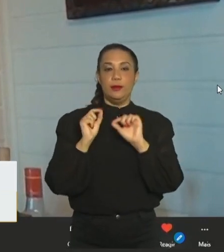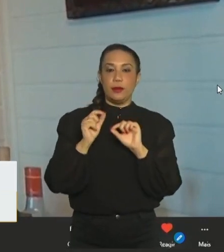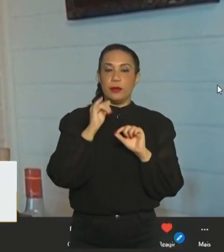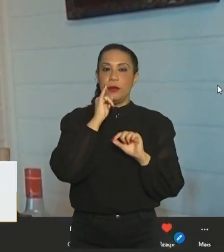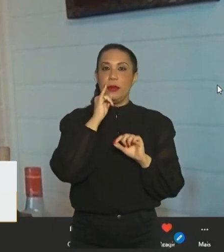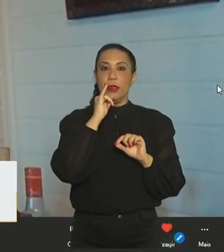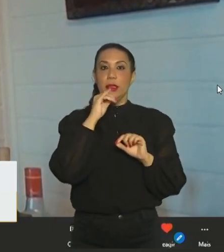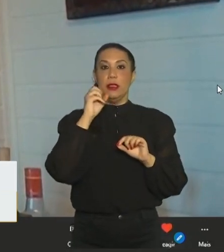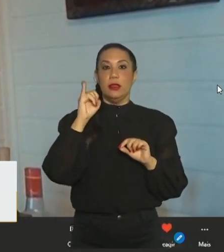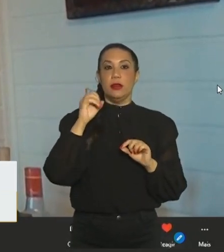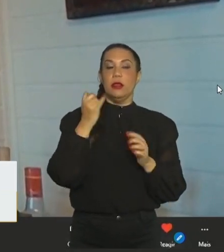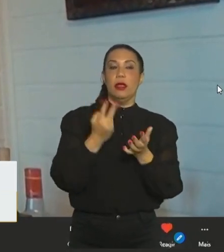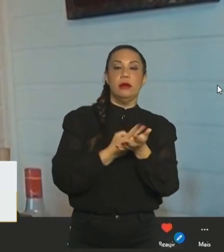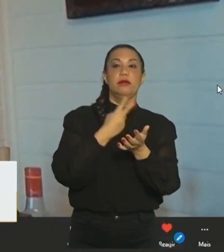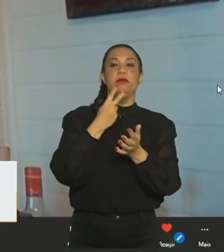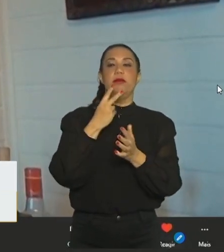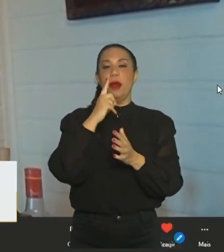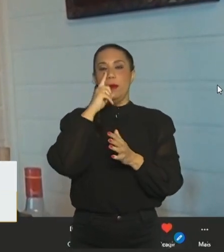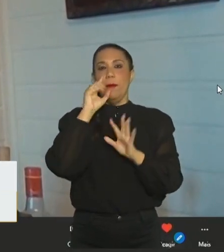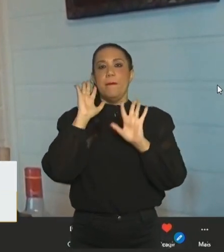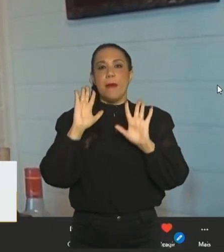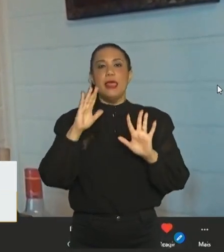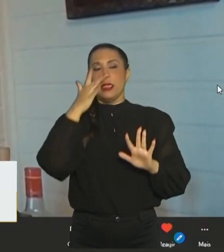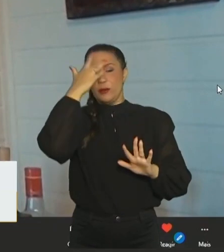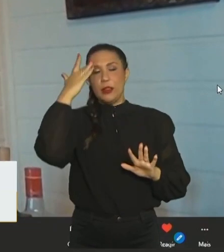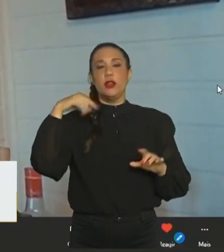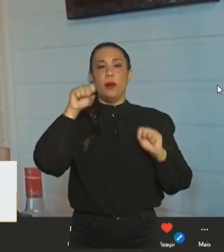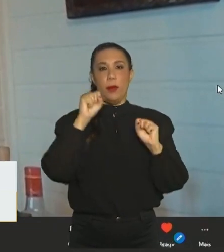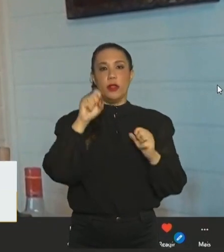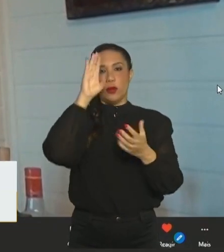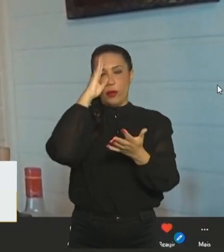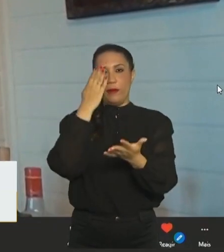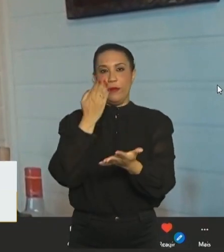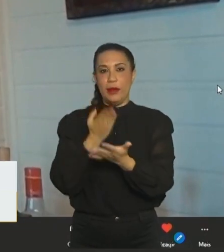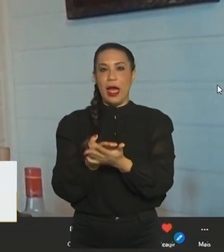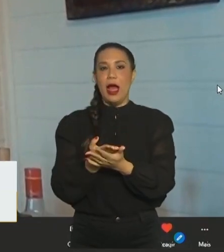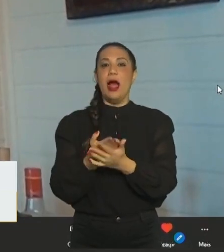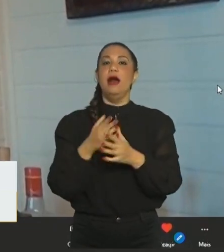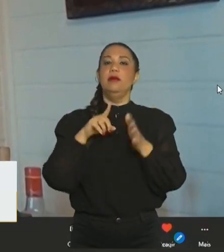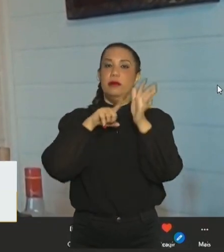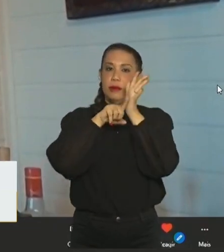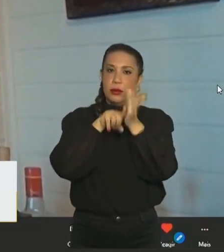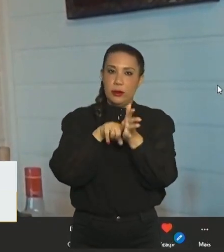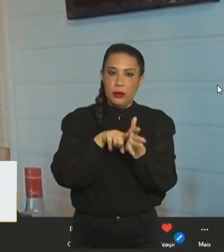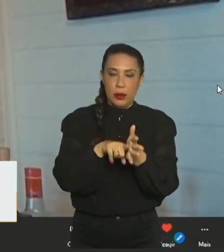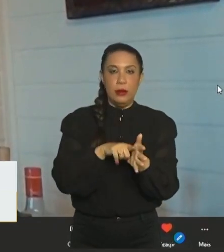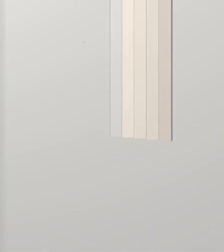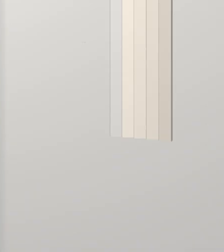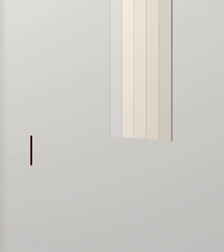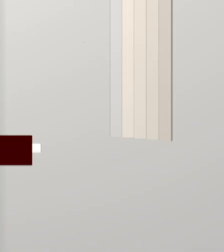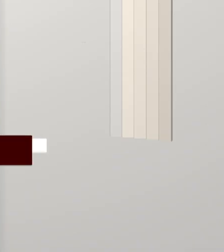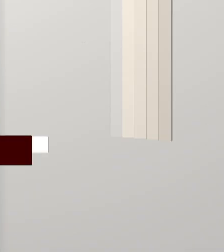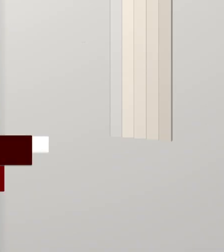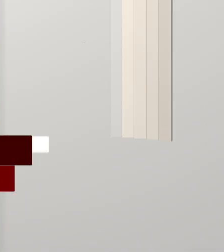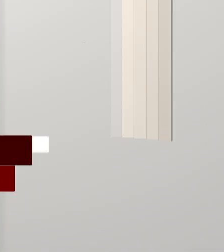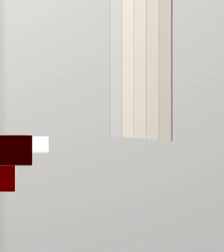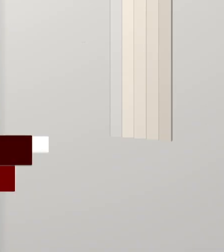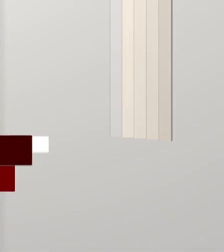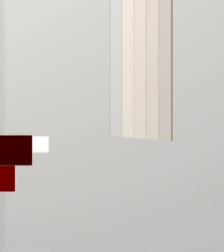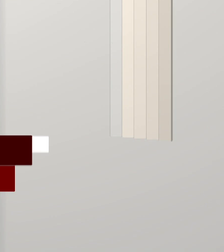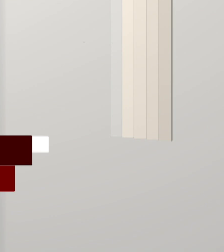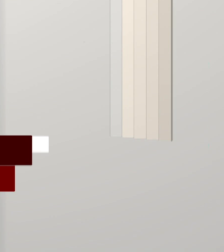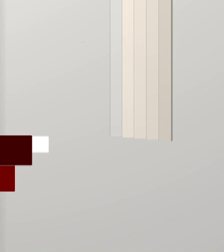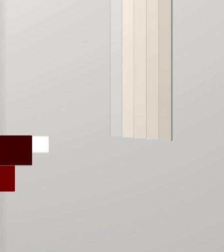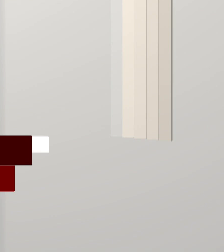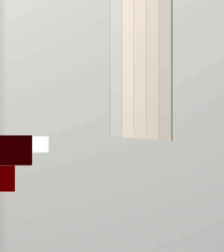risco de eventos adversos, mas as pessoas podem confiar, isso está sendo investigado e acompanhado. A UFMG tem